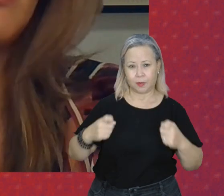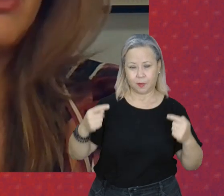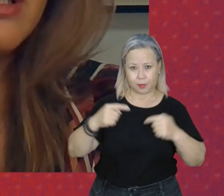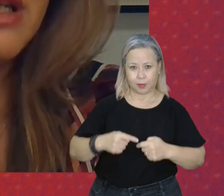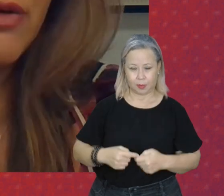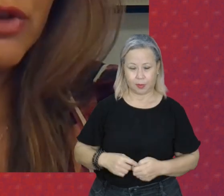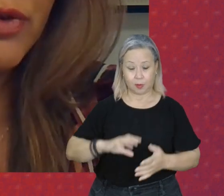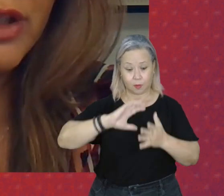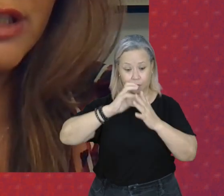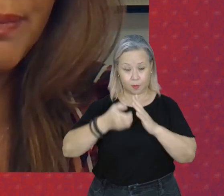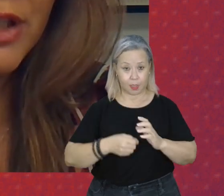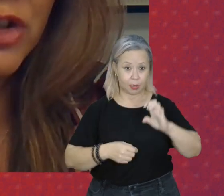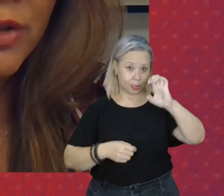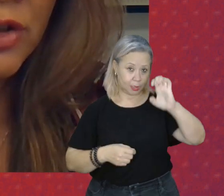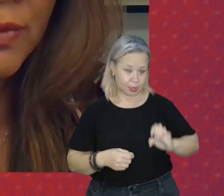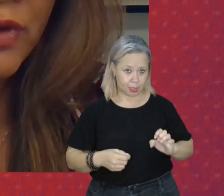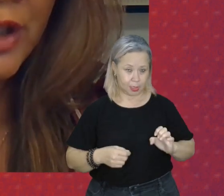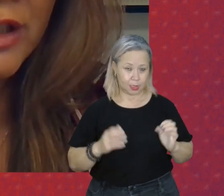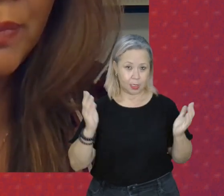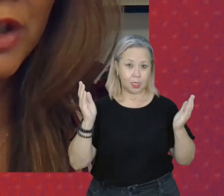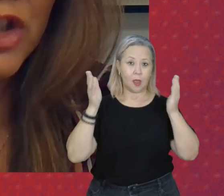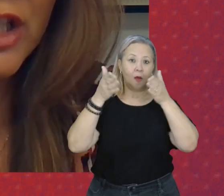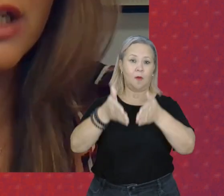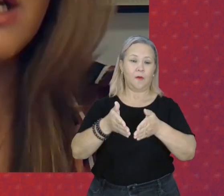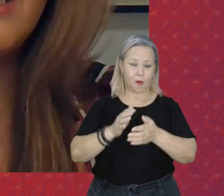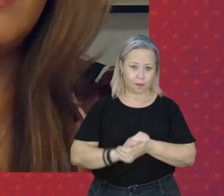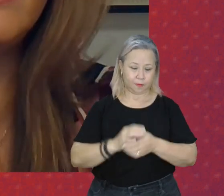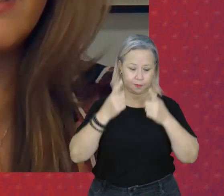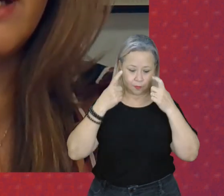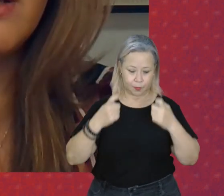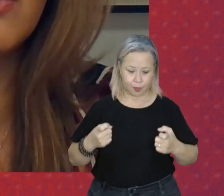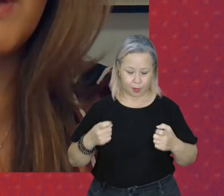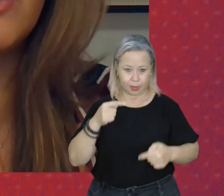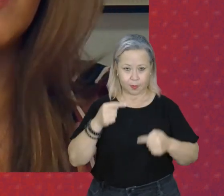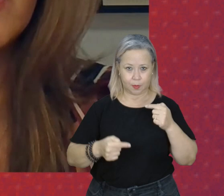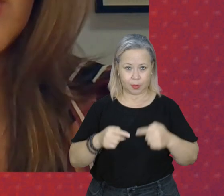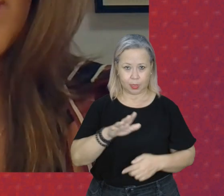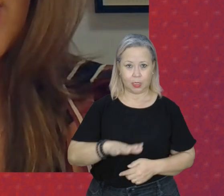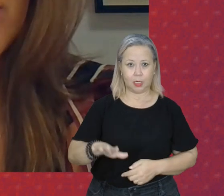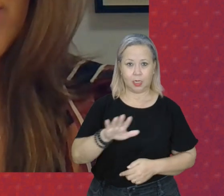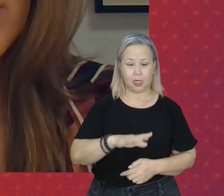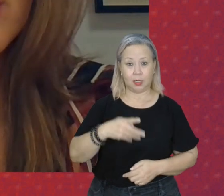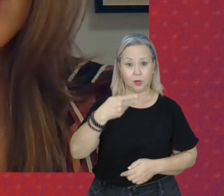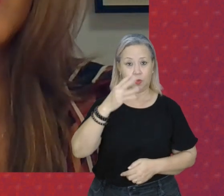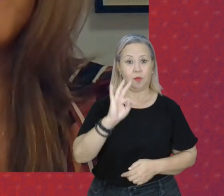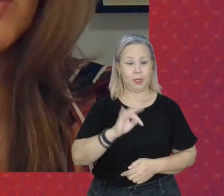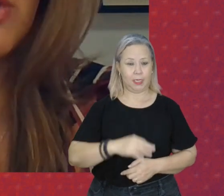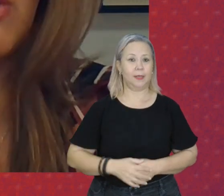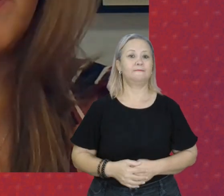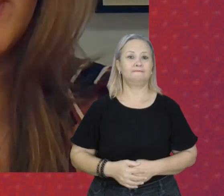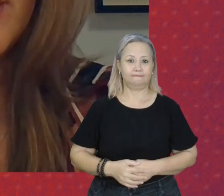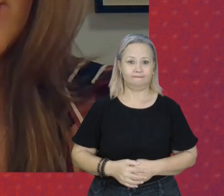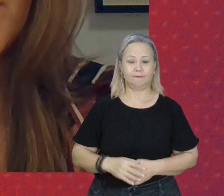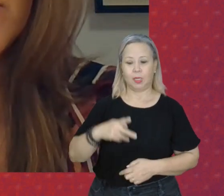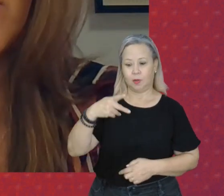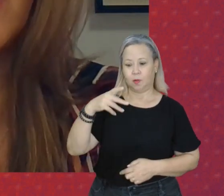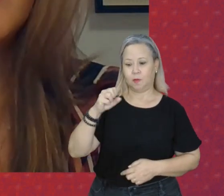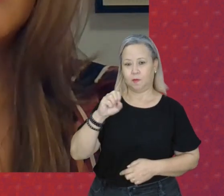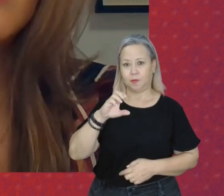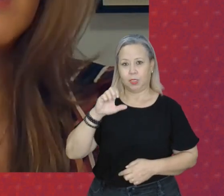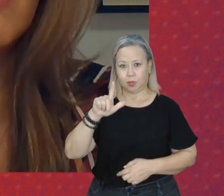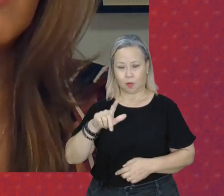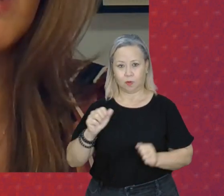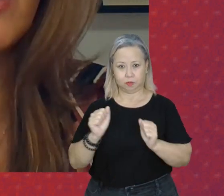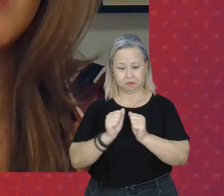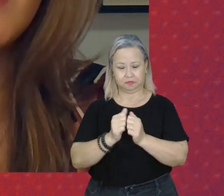têm sido os maiores alvos de violência política, entre eles o Partido dos Trabalhadores e o PSOL. O PT e o